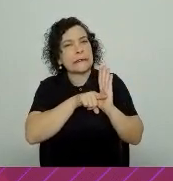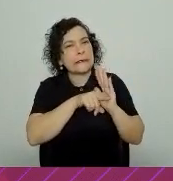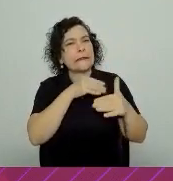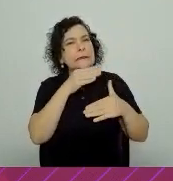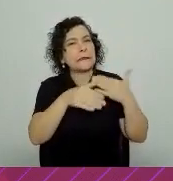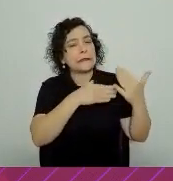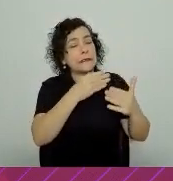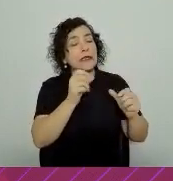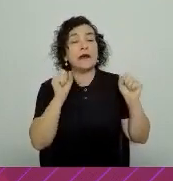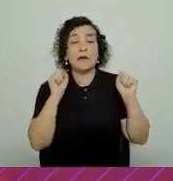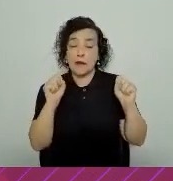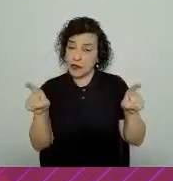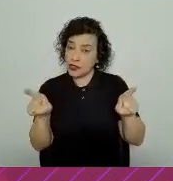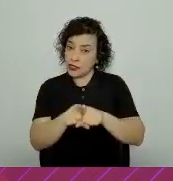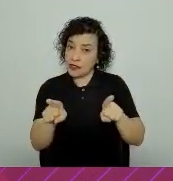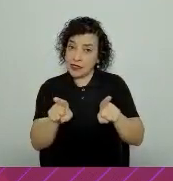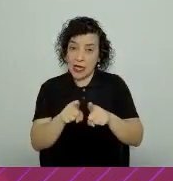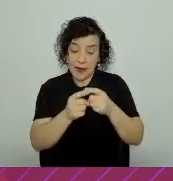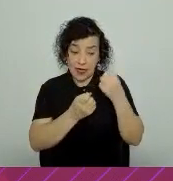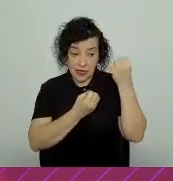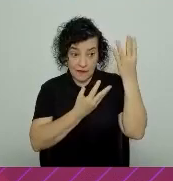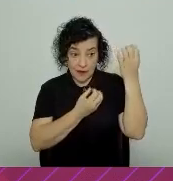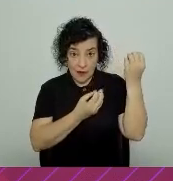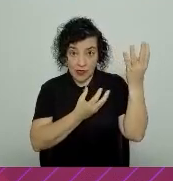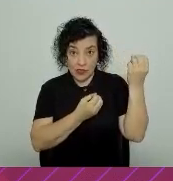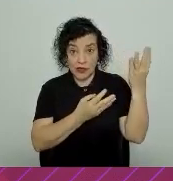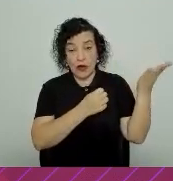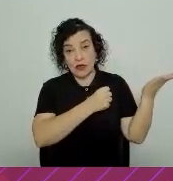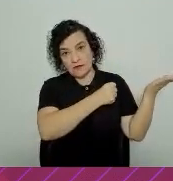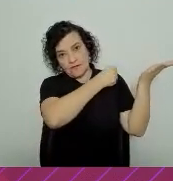dados de um mundo para o outro